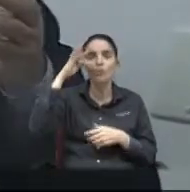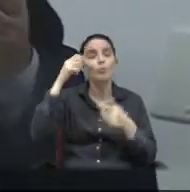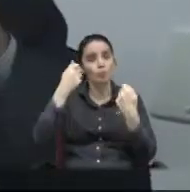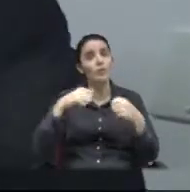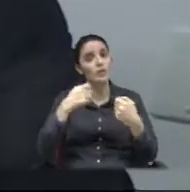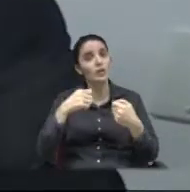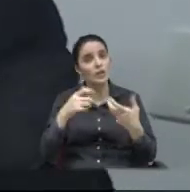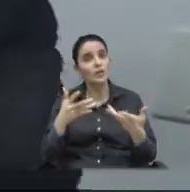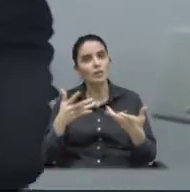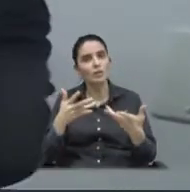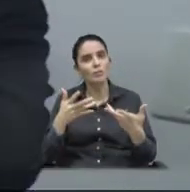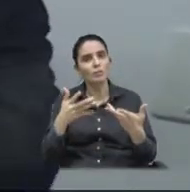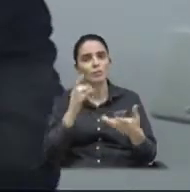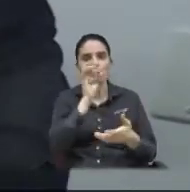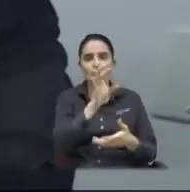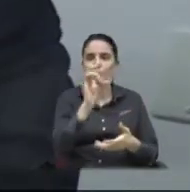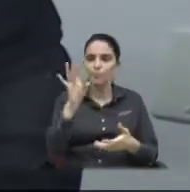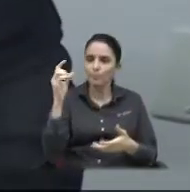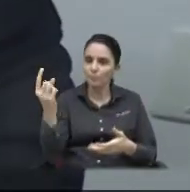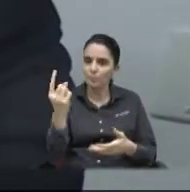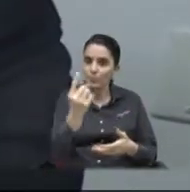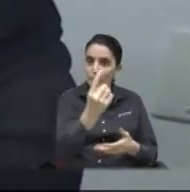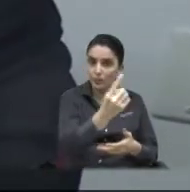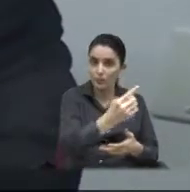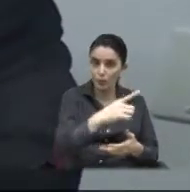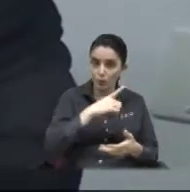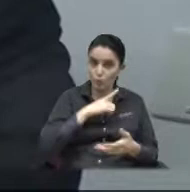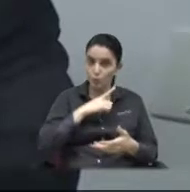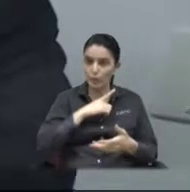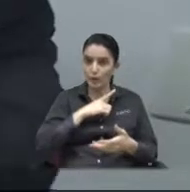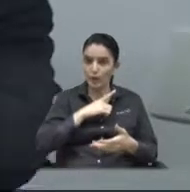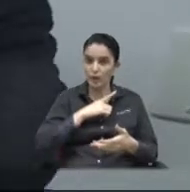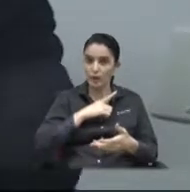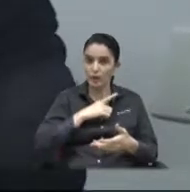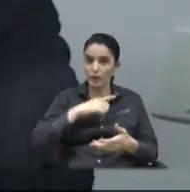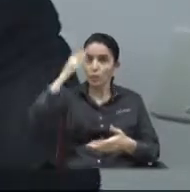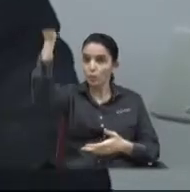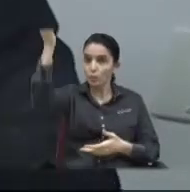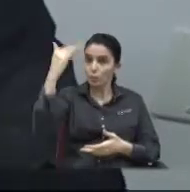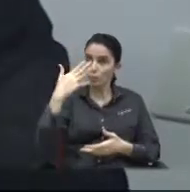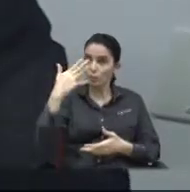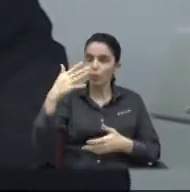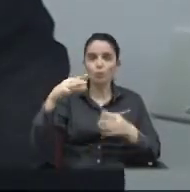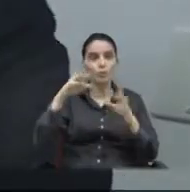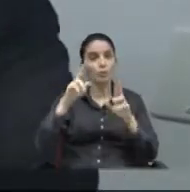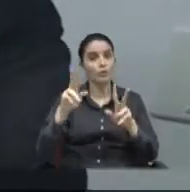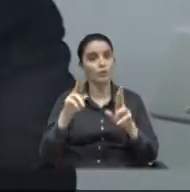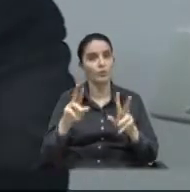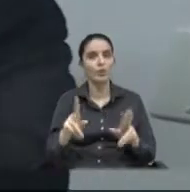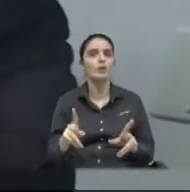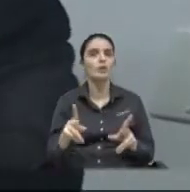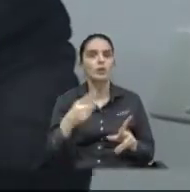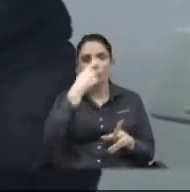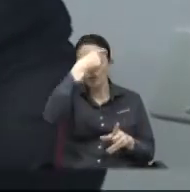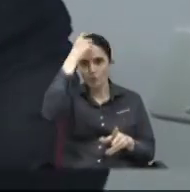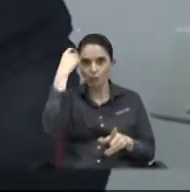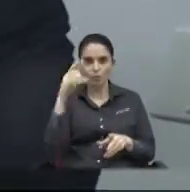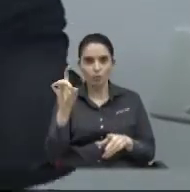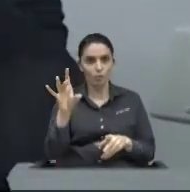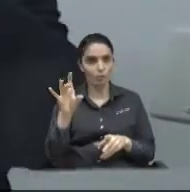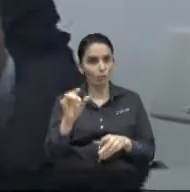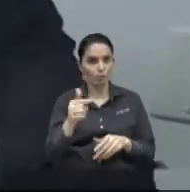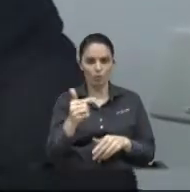soldo com deus dá o dom para cada pessoa eu não tenho o dom de ser policial eu não tenho o dom de ser